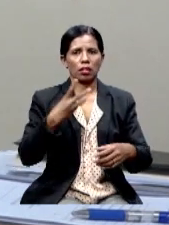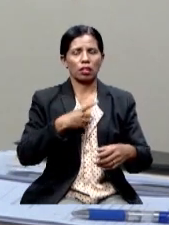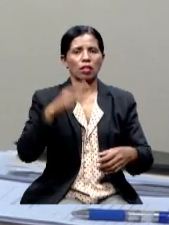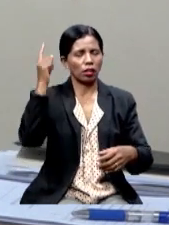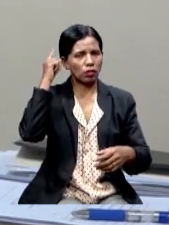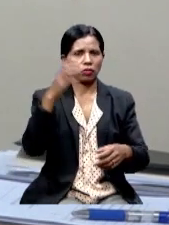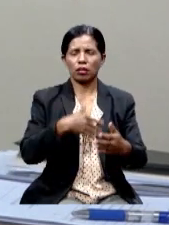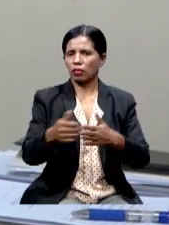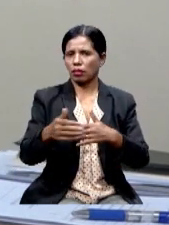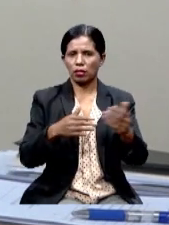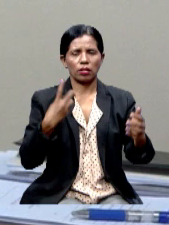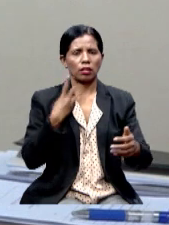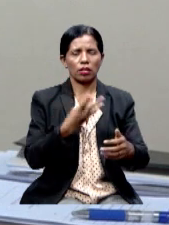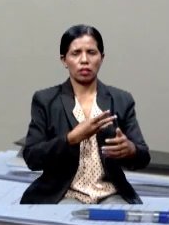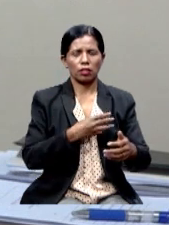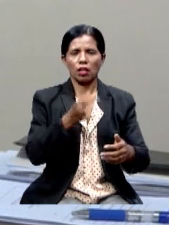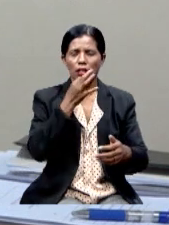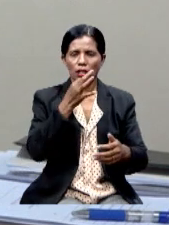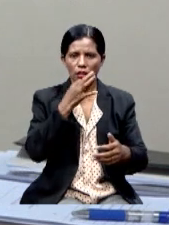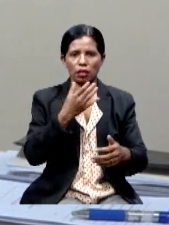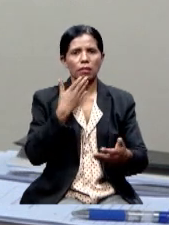kaputar depende ba microorganismo